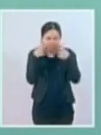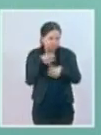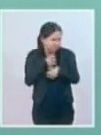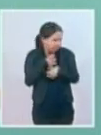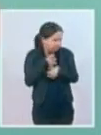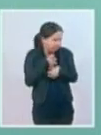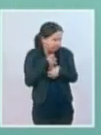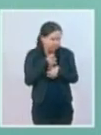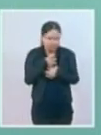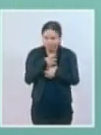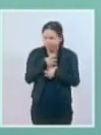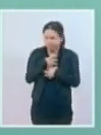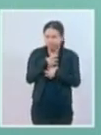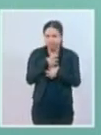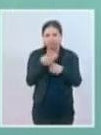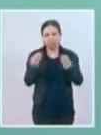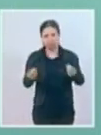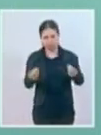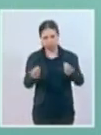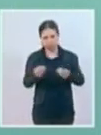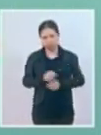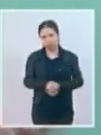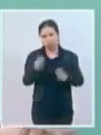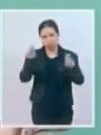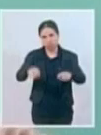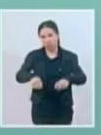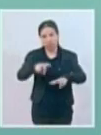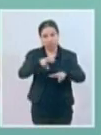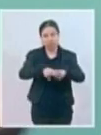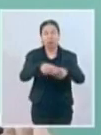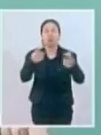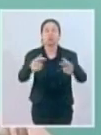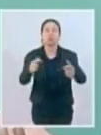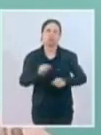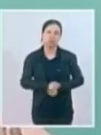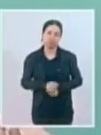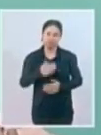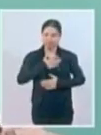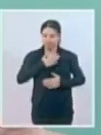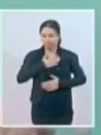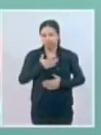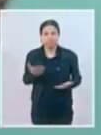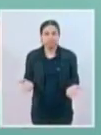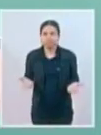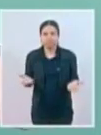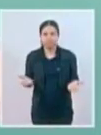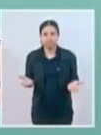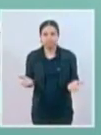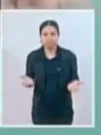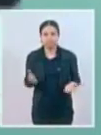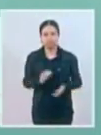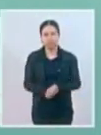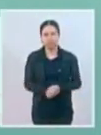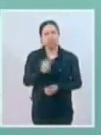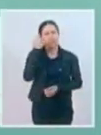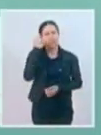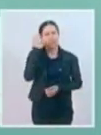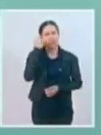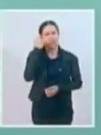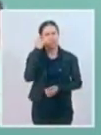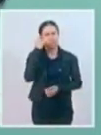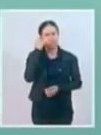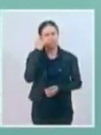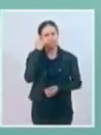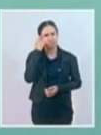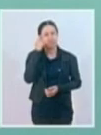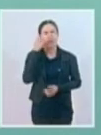constrangida por não ter ali um espaço adequado a ela, a condição dela. Sim, sim. Então, pensando nisso, nós direcionamos